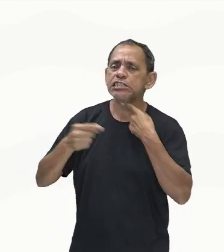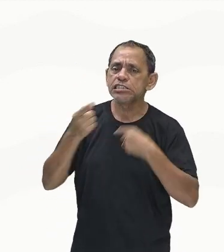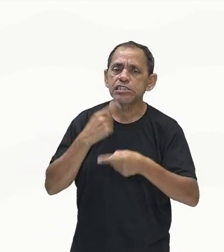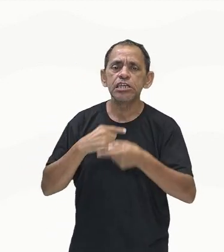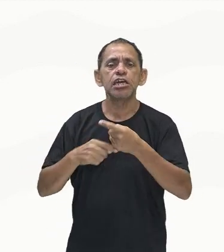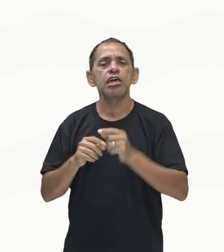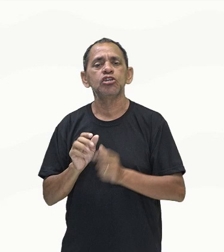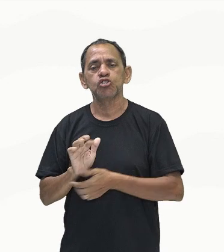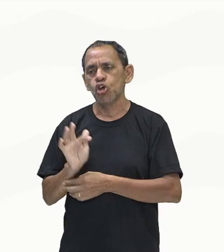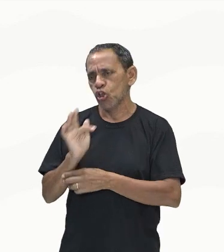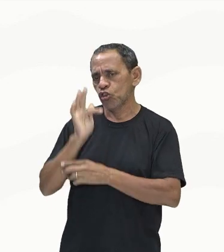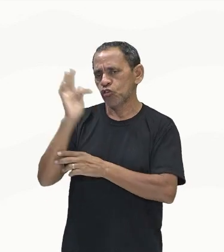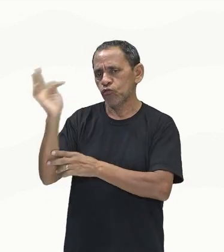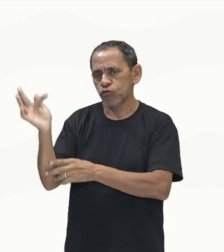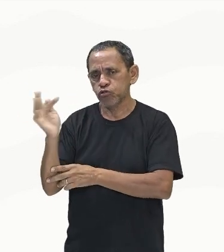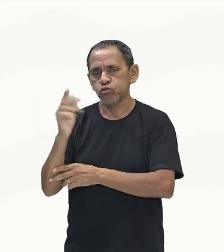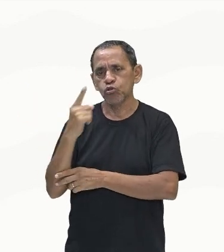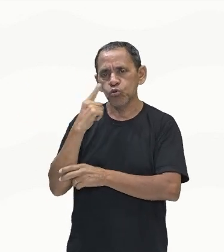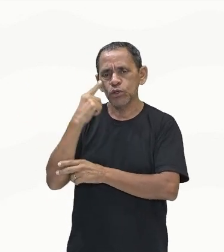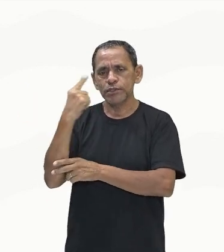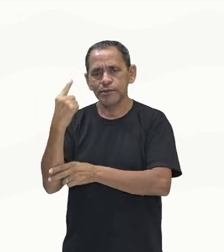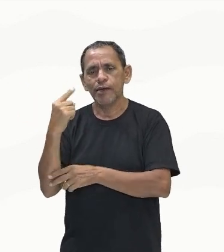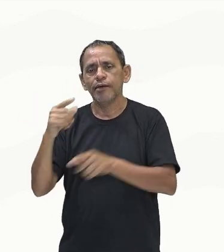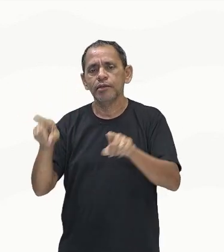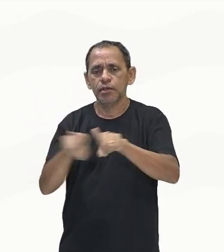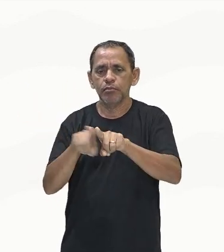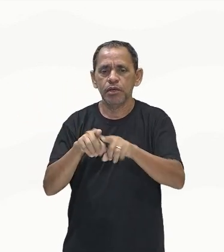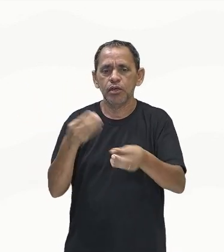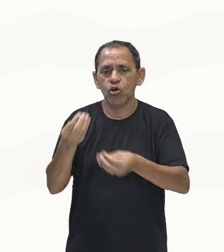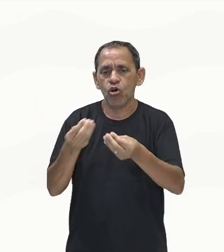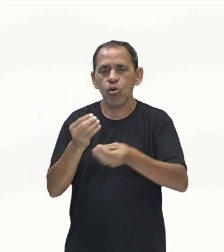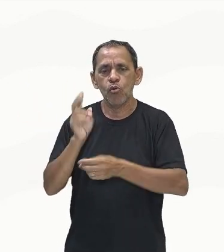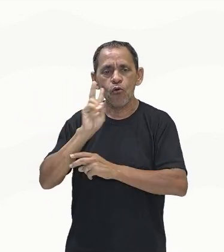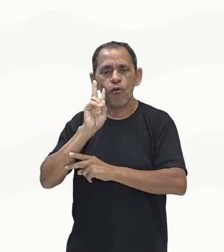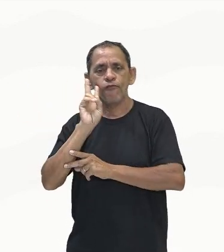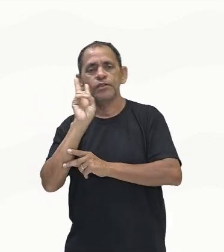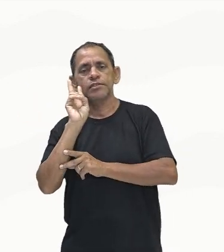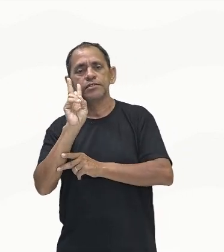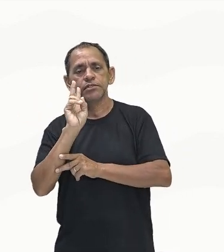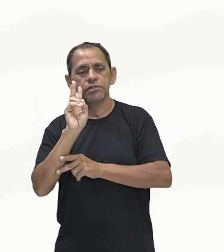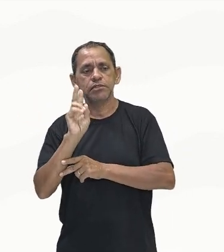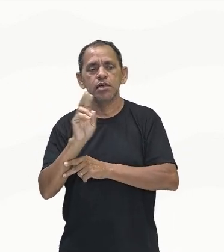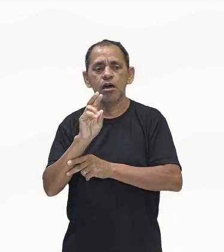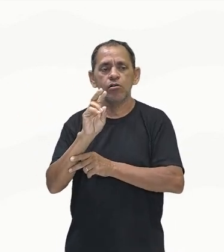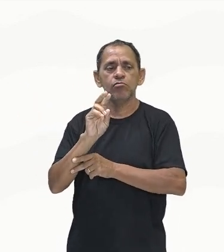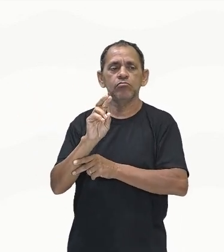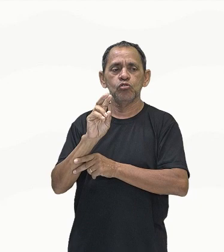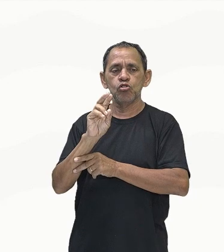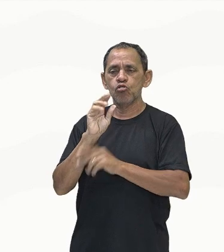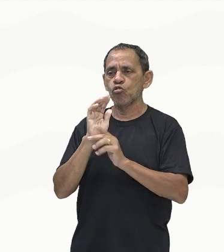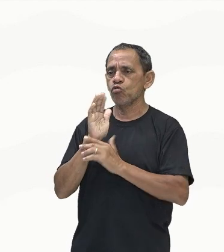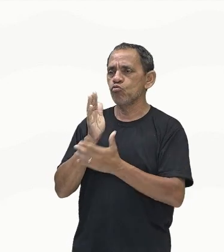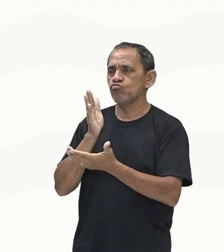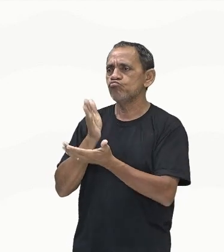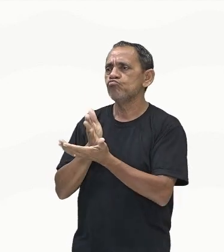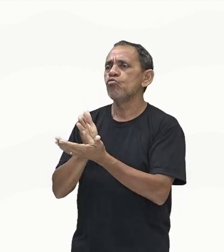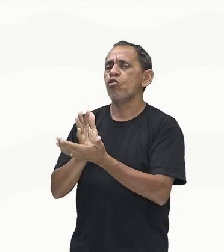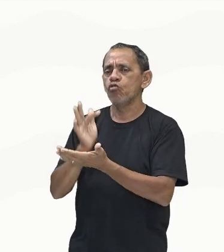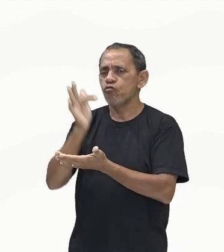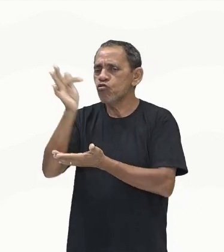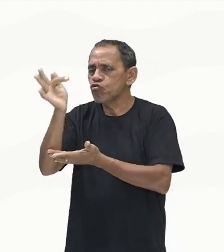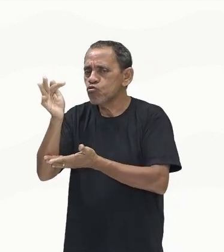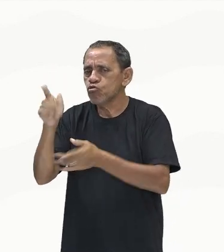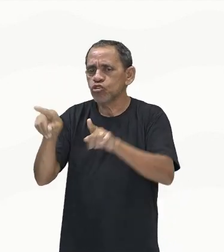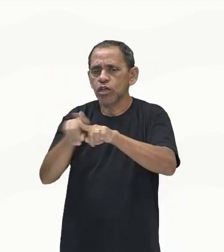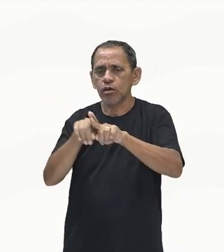o objetivo do Ikigai é possibilitar uma visão ampla sobre cada área do indivíduo e as suas relações para alinhar